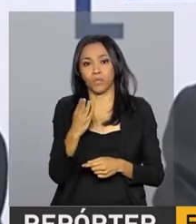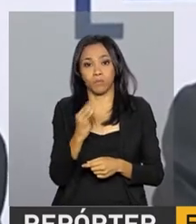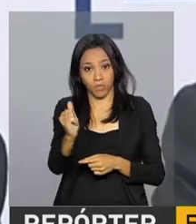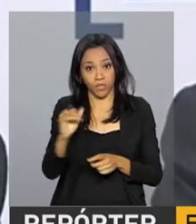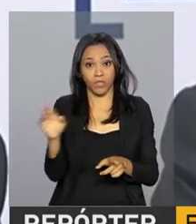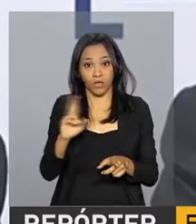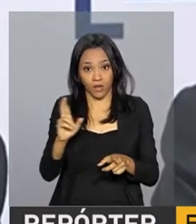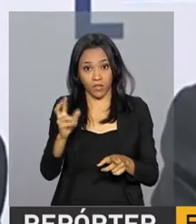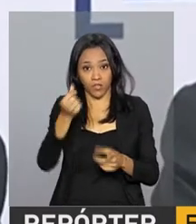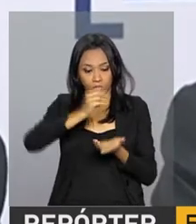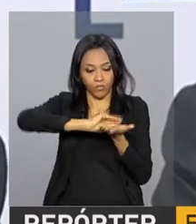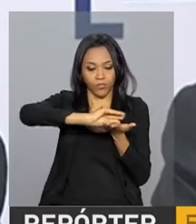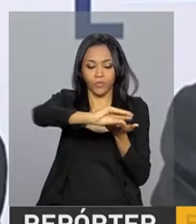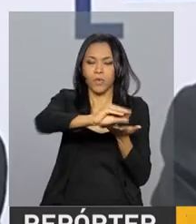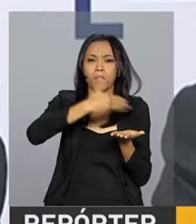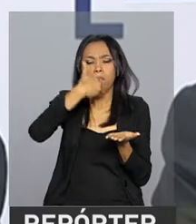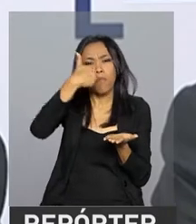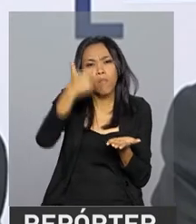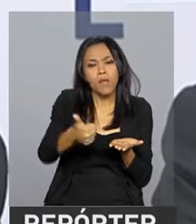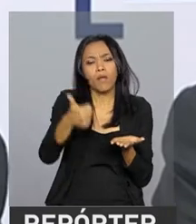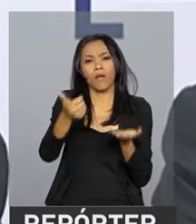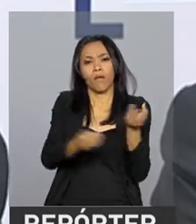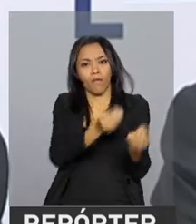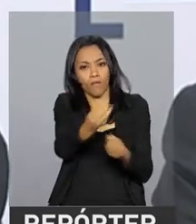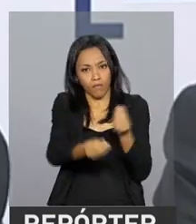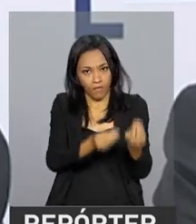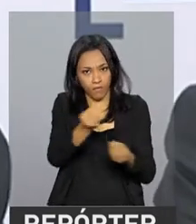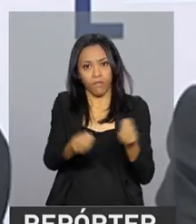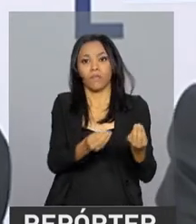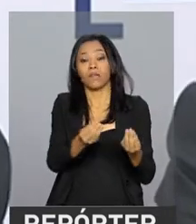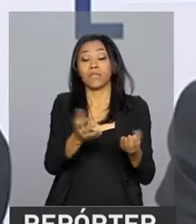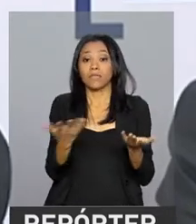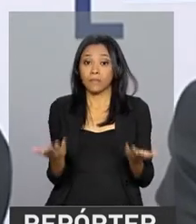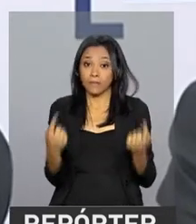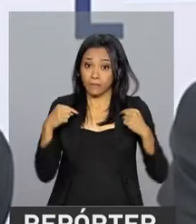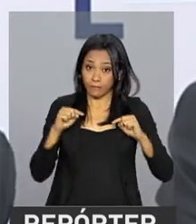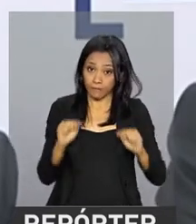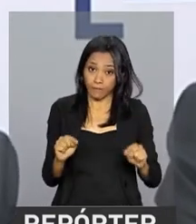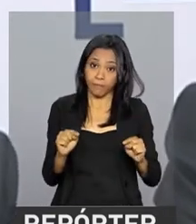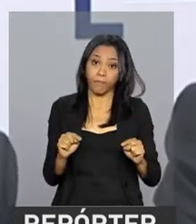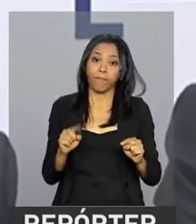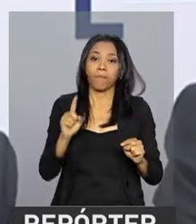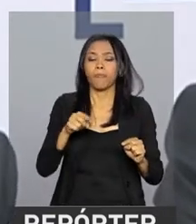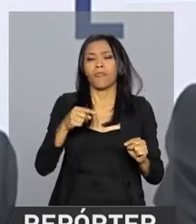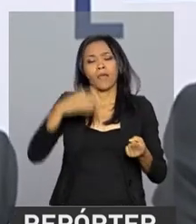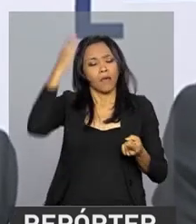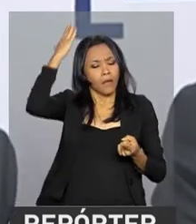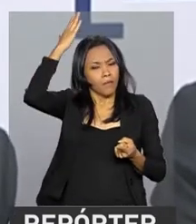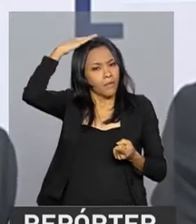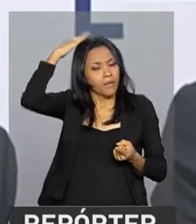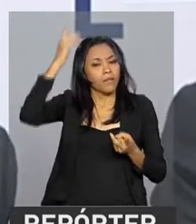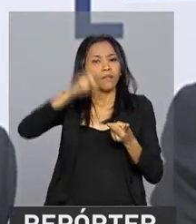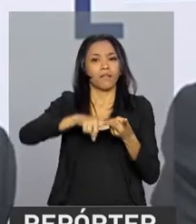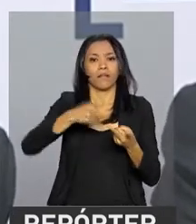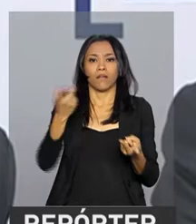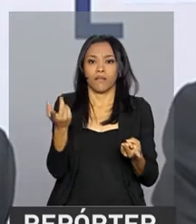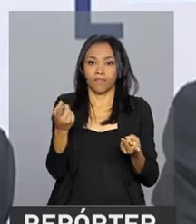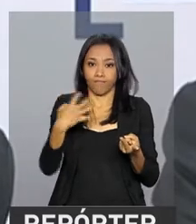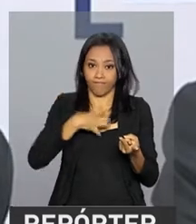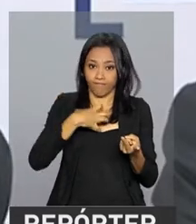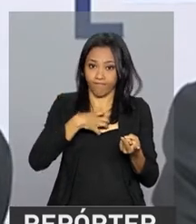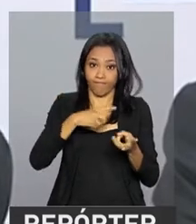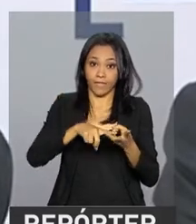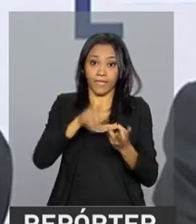reais na melhoria das qualidades de fornecimento, da qualidade de fornecimento. Então, para o Paraná, Bahia e Pernambuco, de extrema